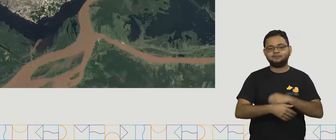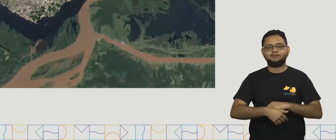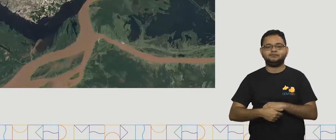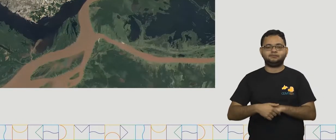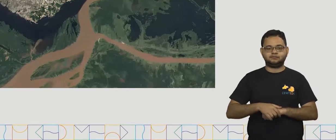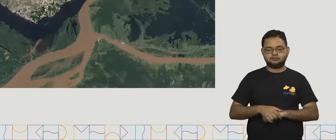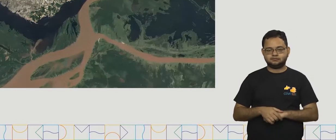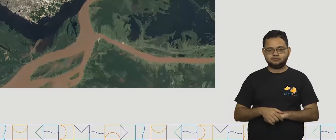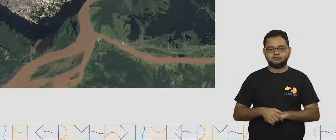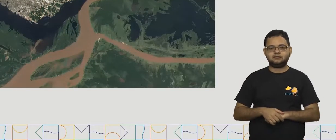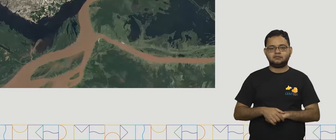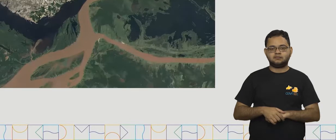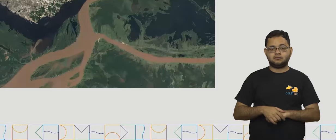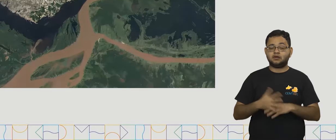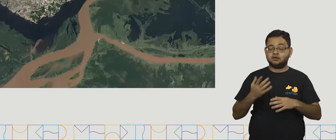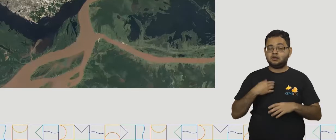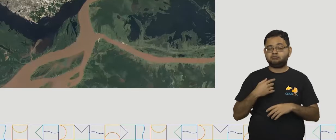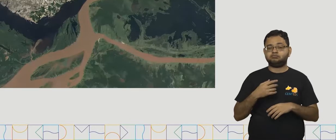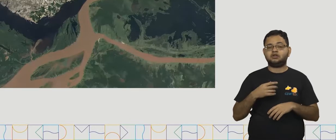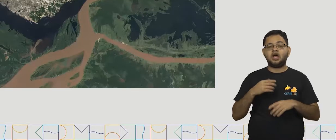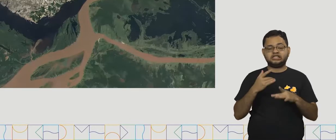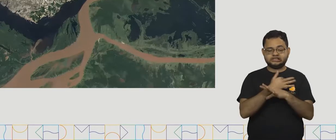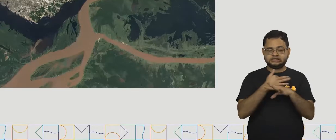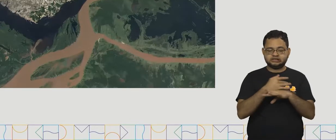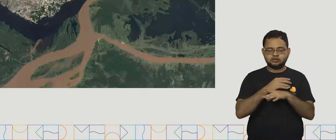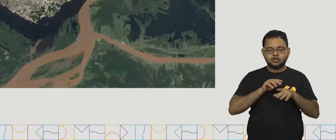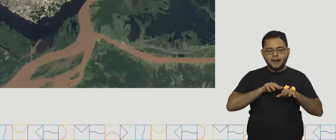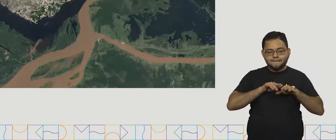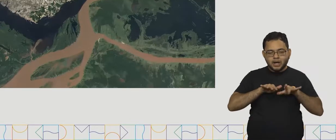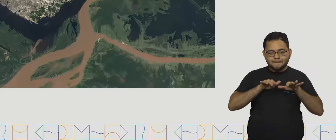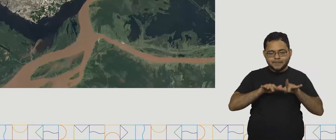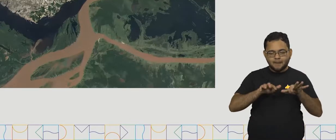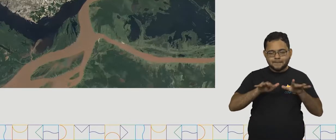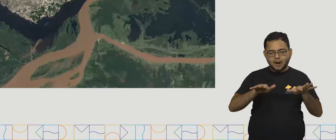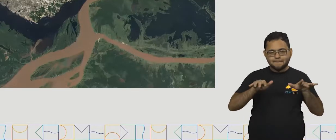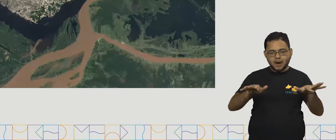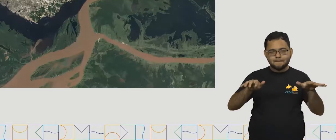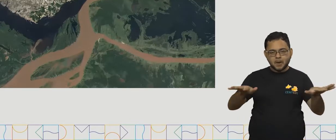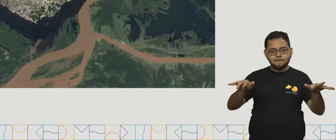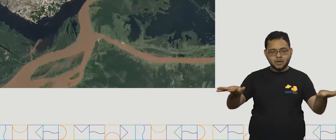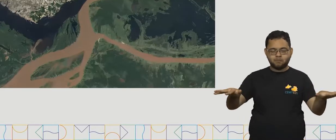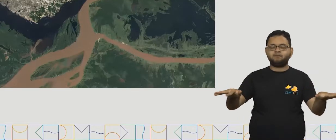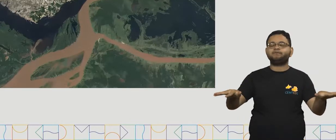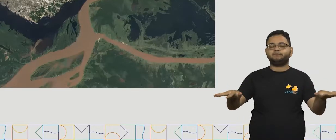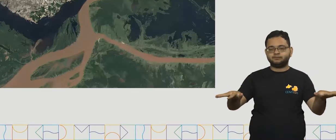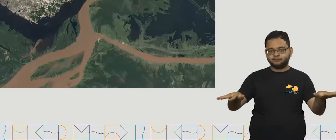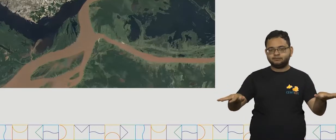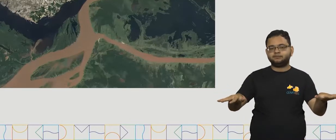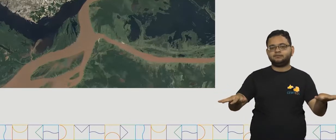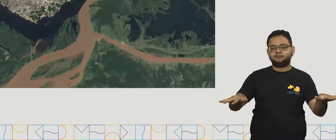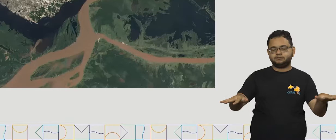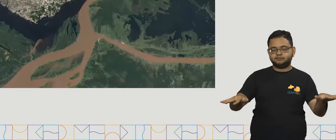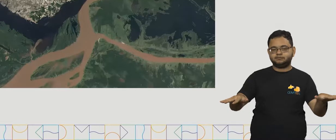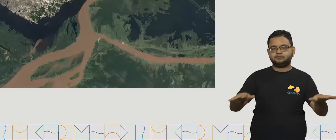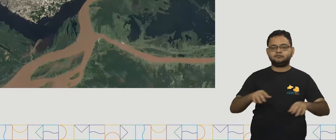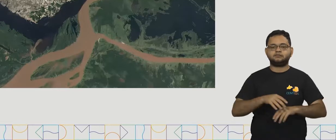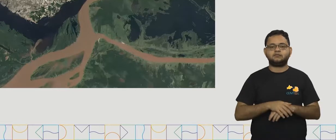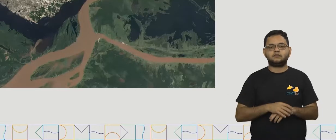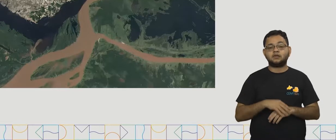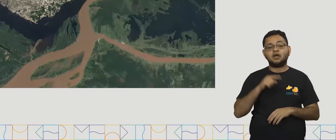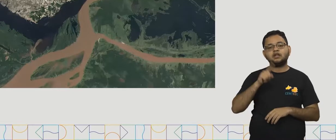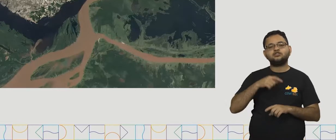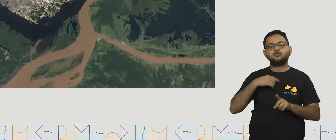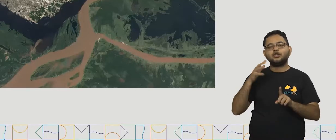tem se expandido e ocupado o espaço que antes era apenas área florestal. Isso influencia diretamente